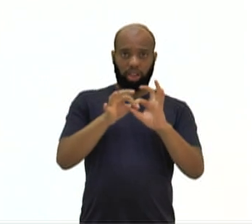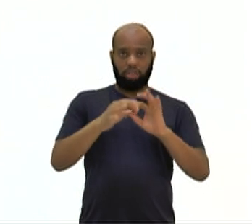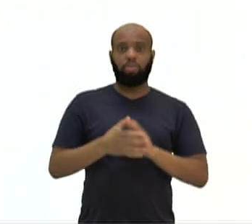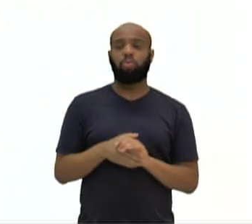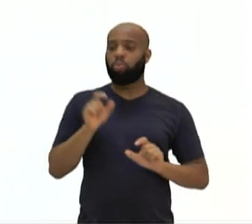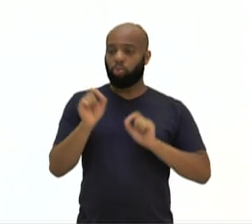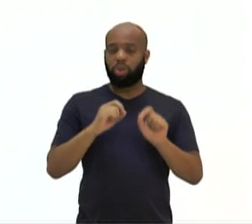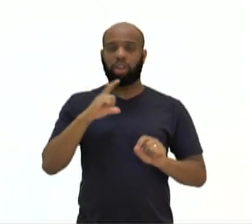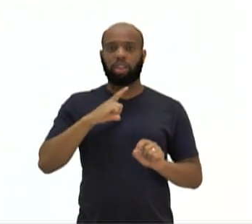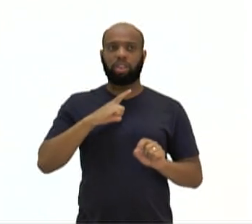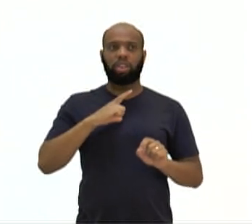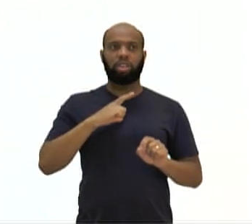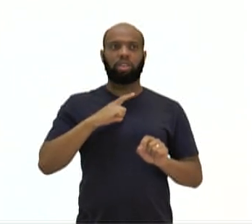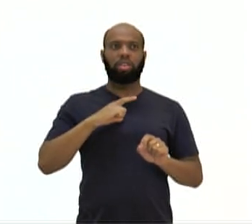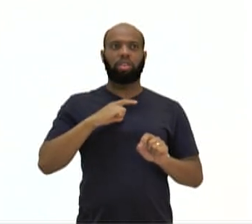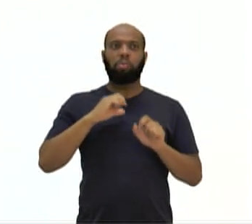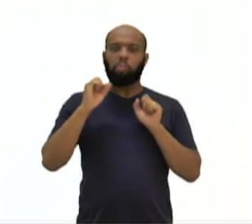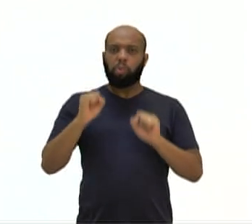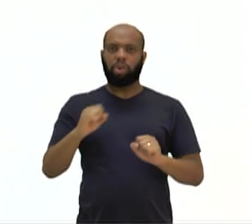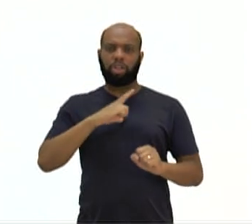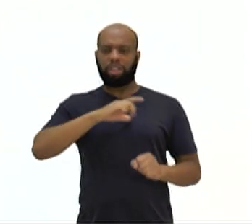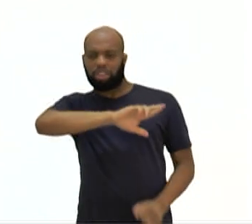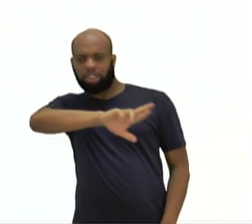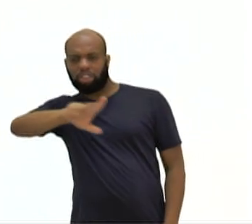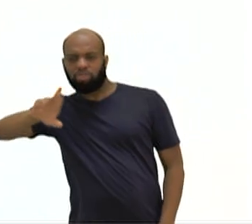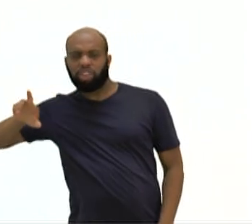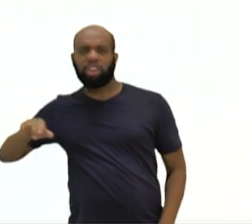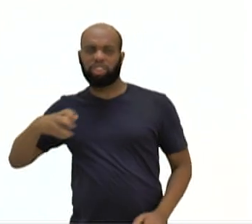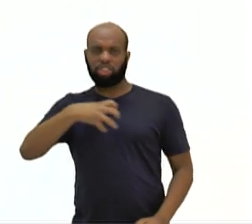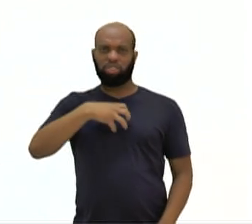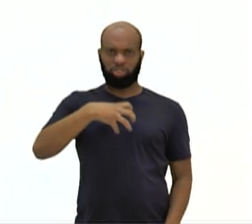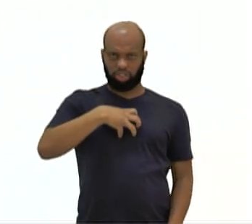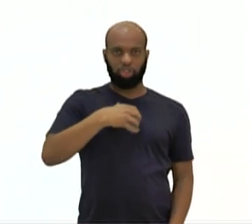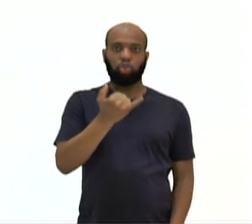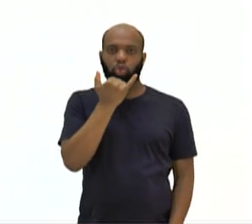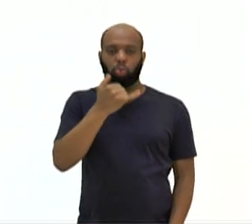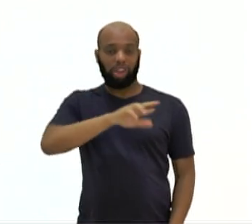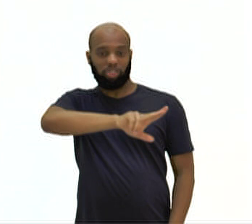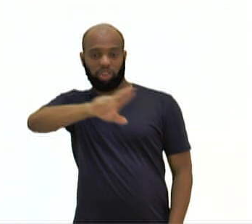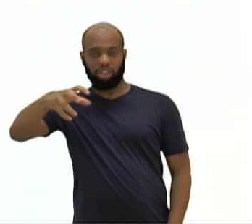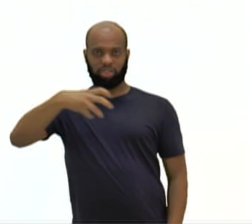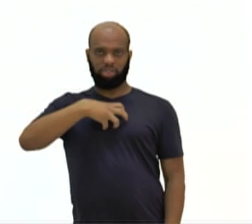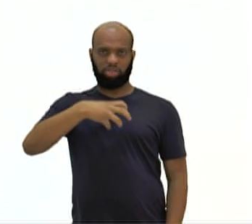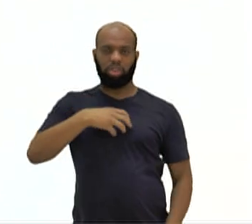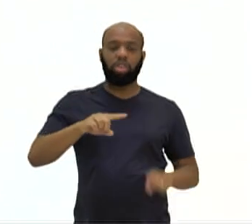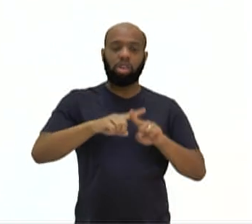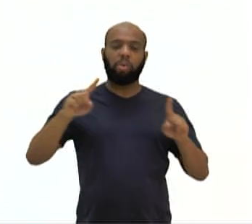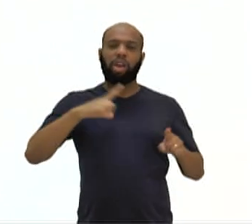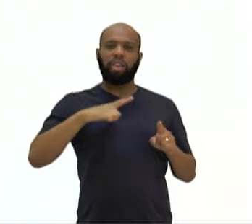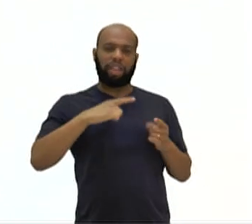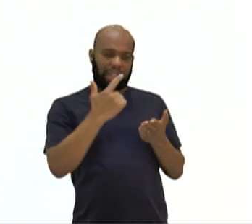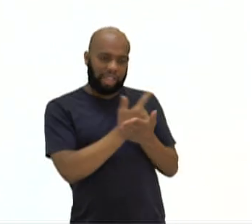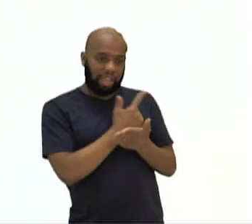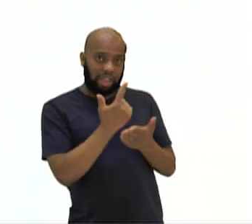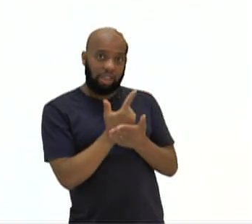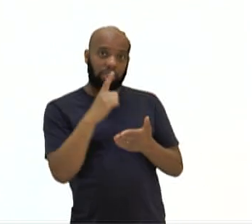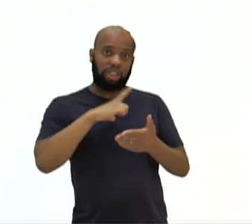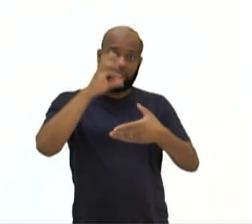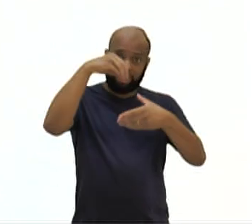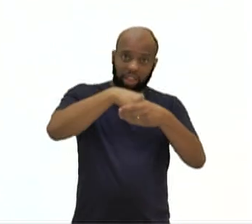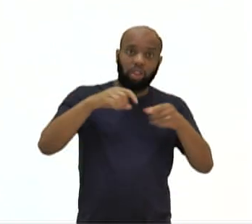veiculada, em diferentes suportes comuns a esse gênero. Além de um livro de crônicas, onde esse